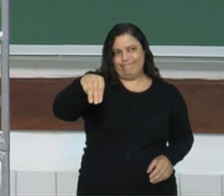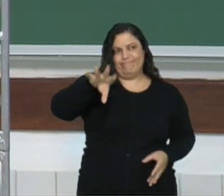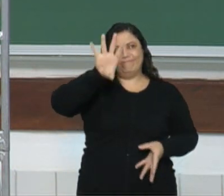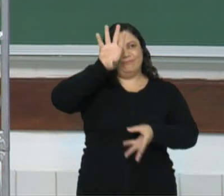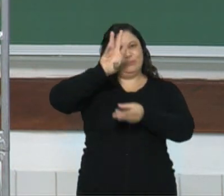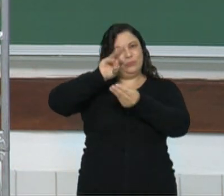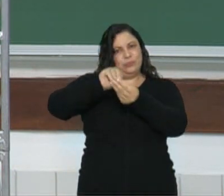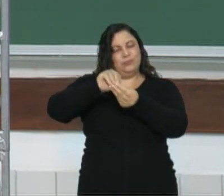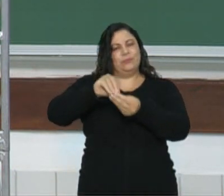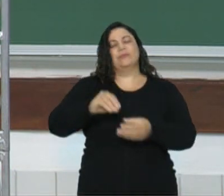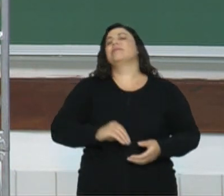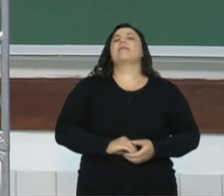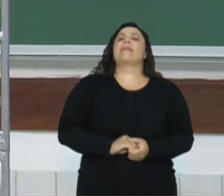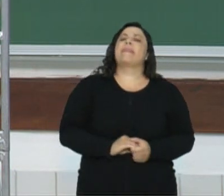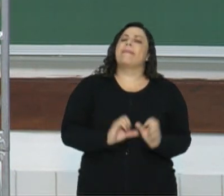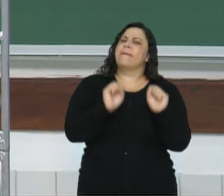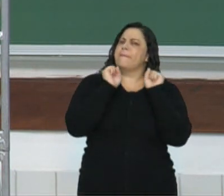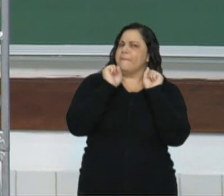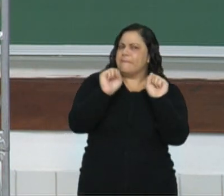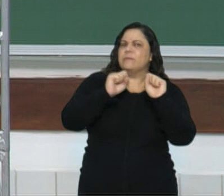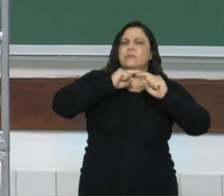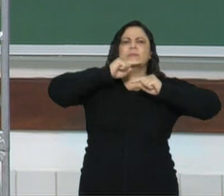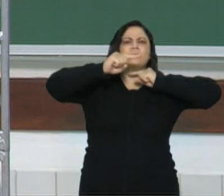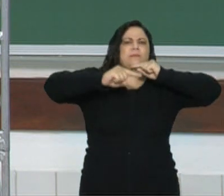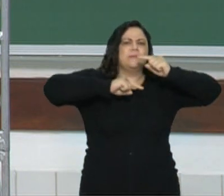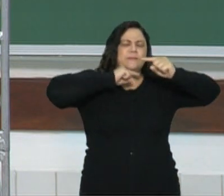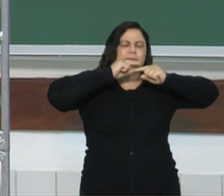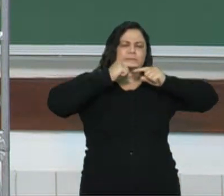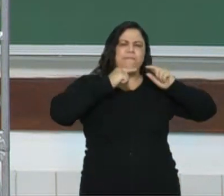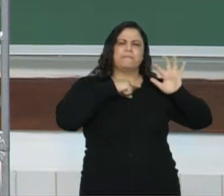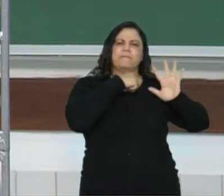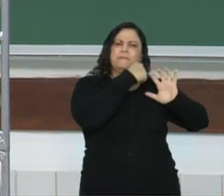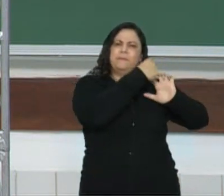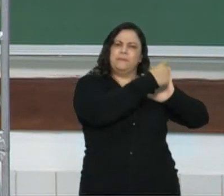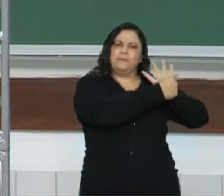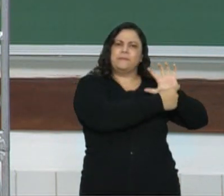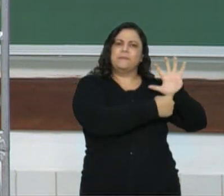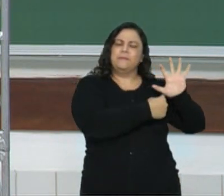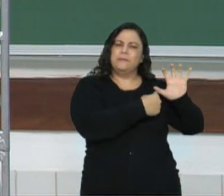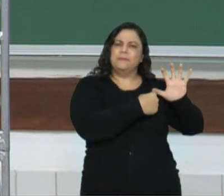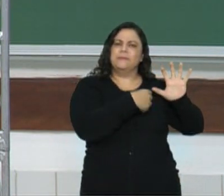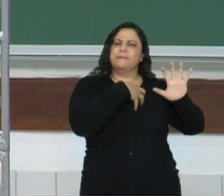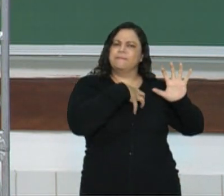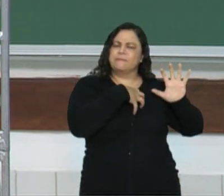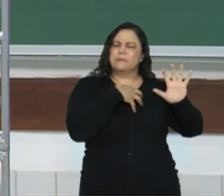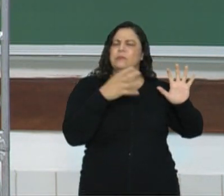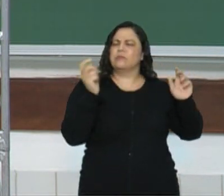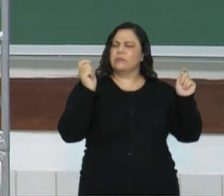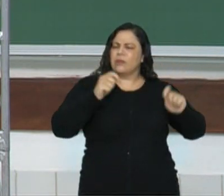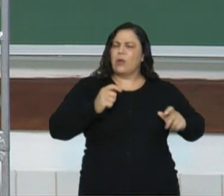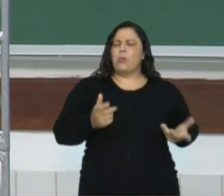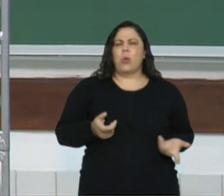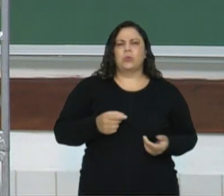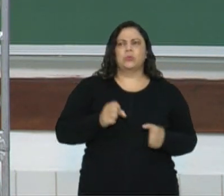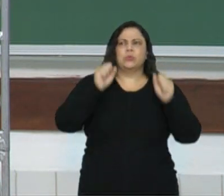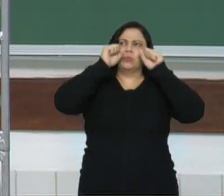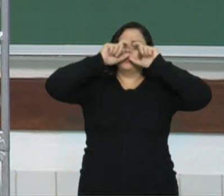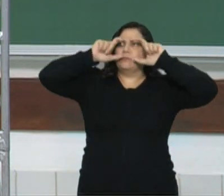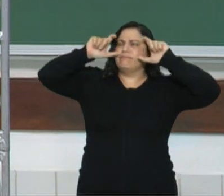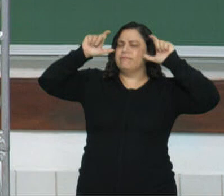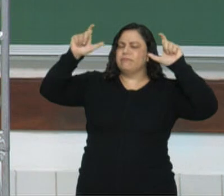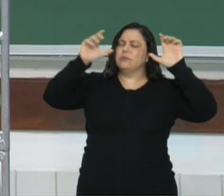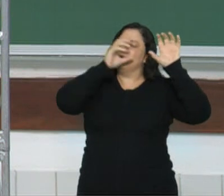Eu posso duvidar dos meus sentidos. Eu posso duvidar se estou acordado ou